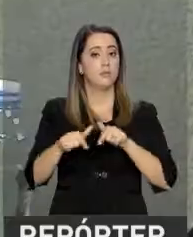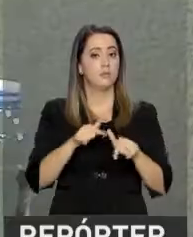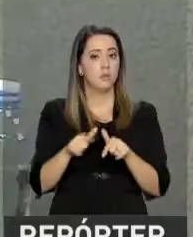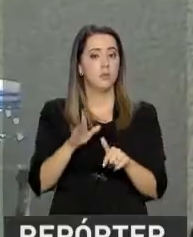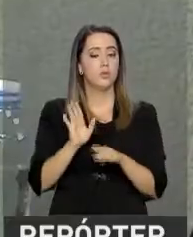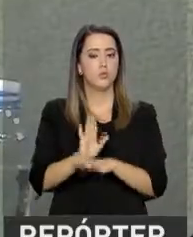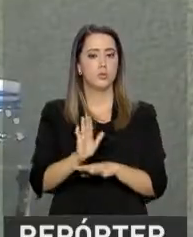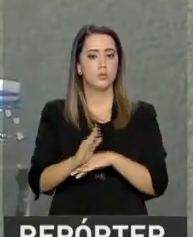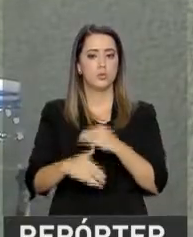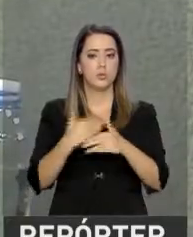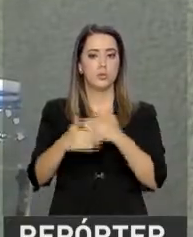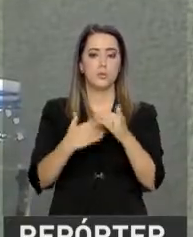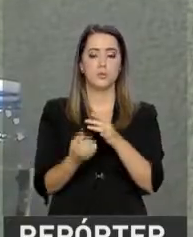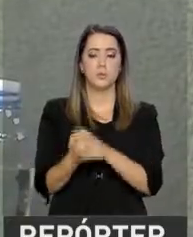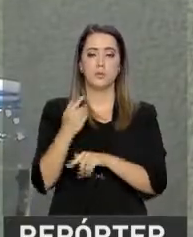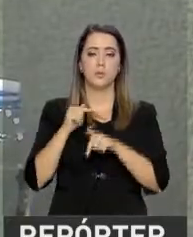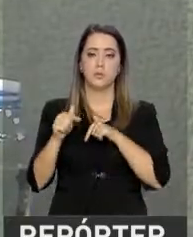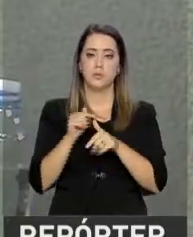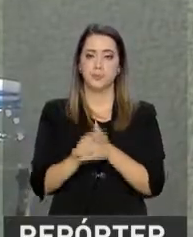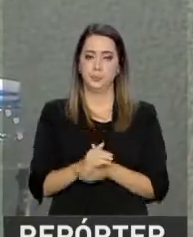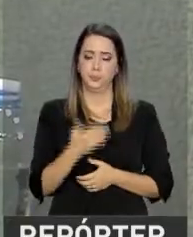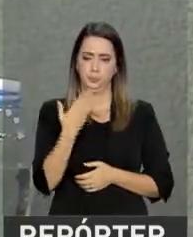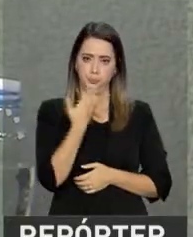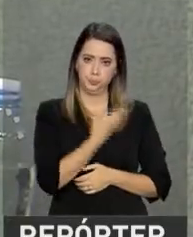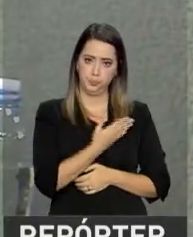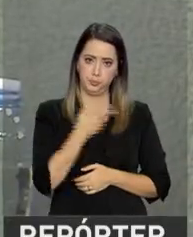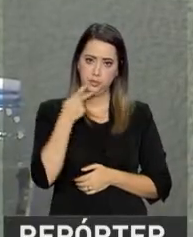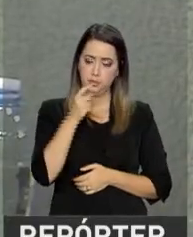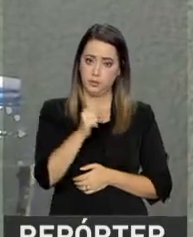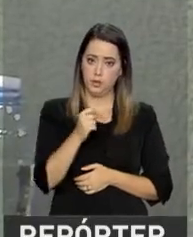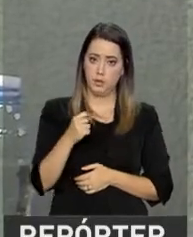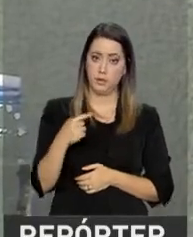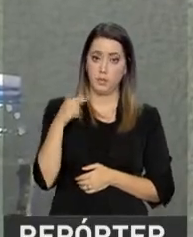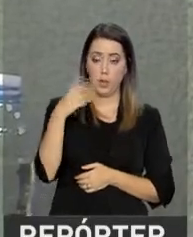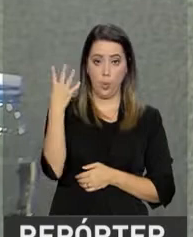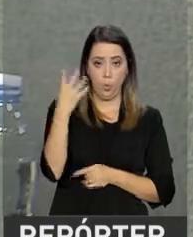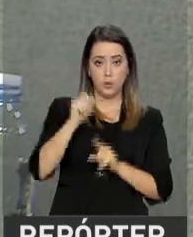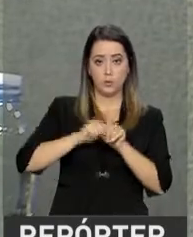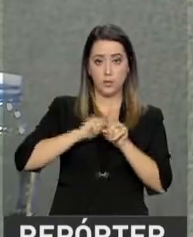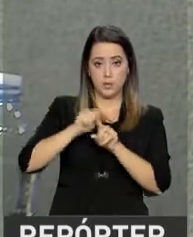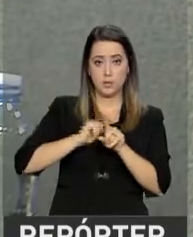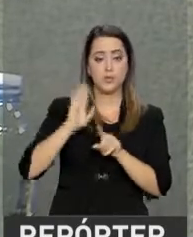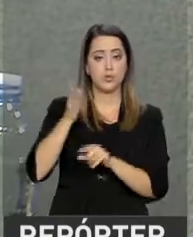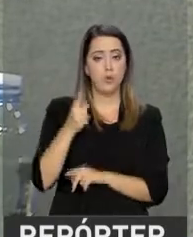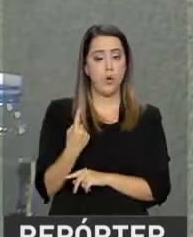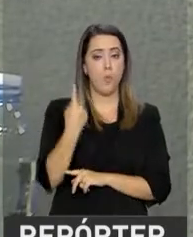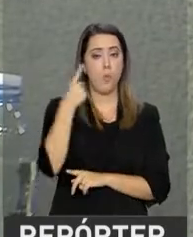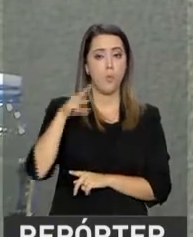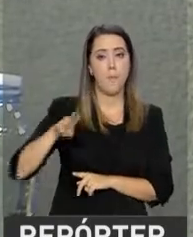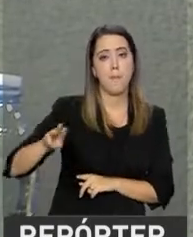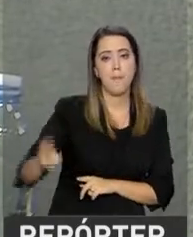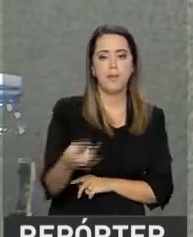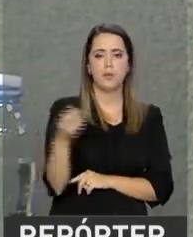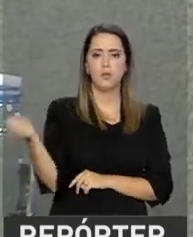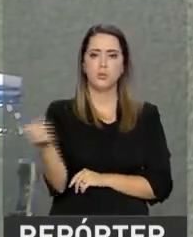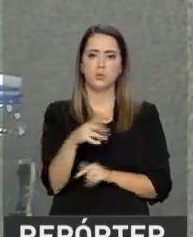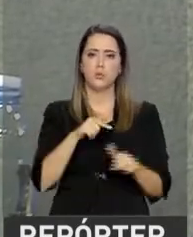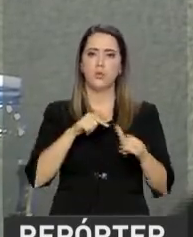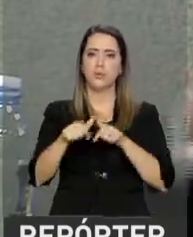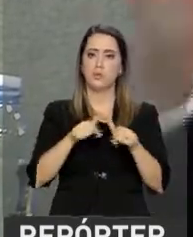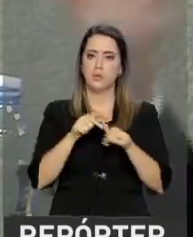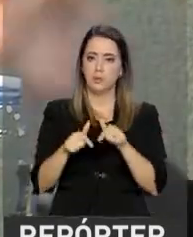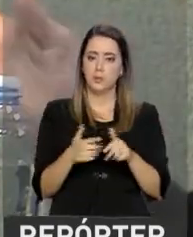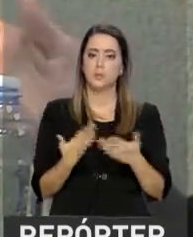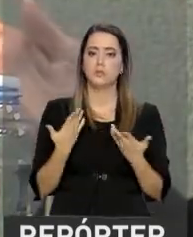país. Nesses últimos 4 meses, nós tivemos a ocupação de mais ou menos 1 milhão e 500 mil novos postos de trabalho.